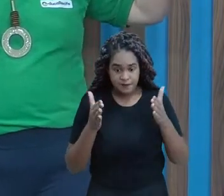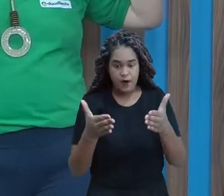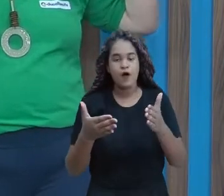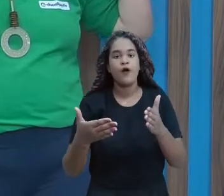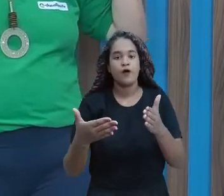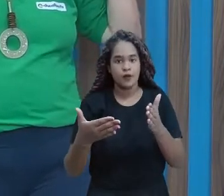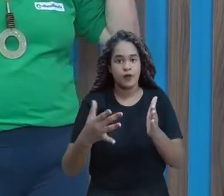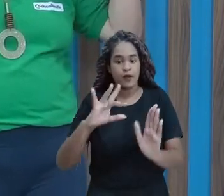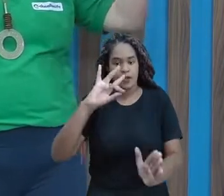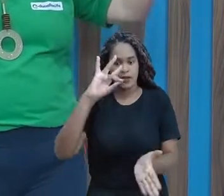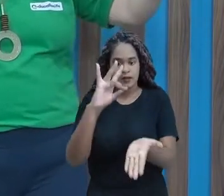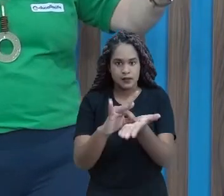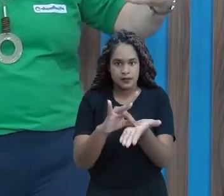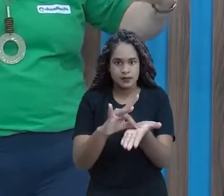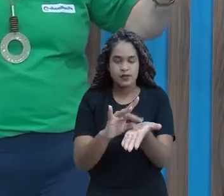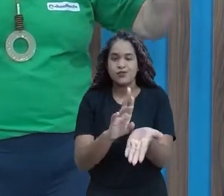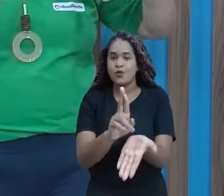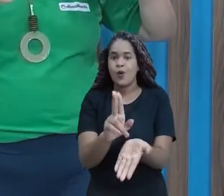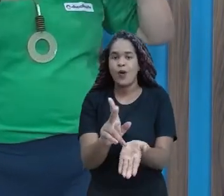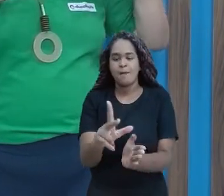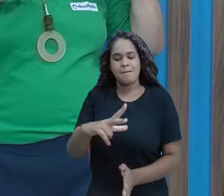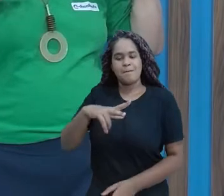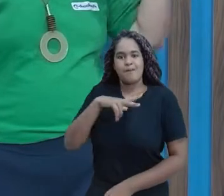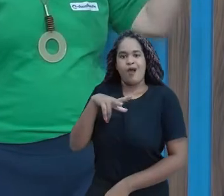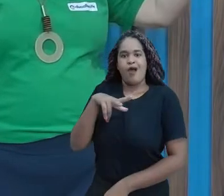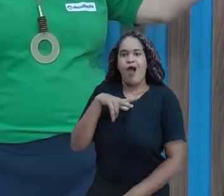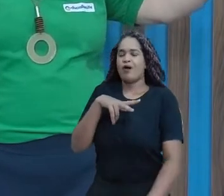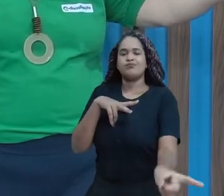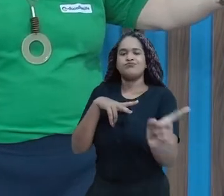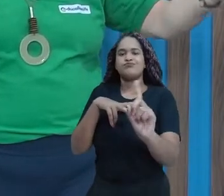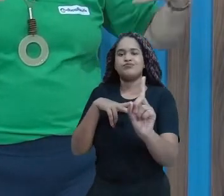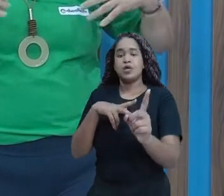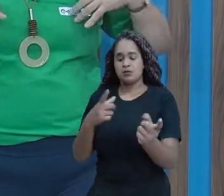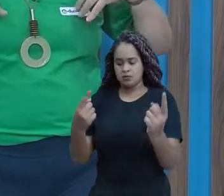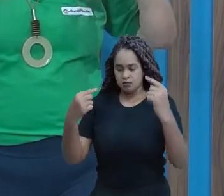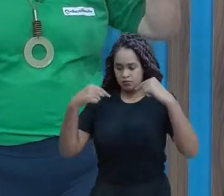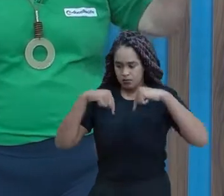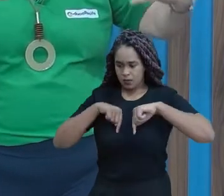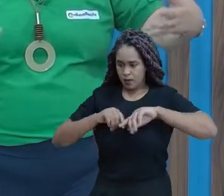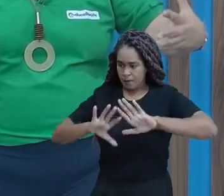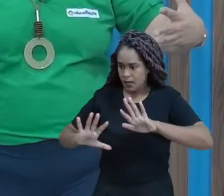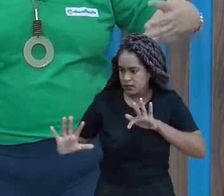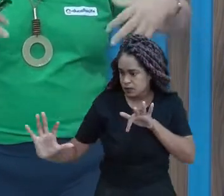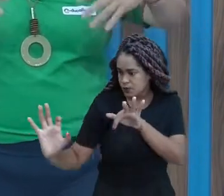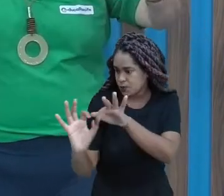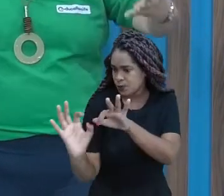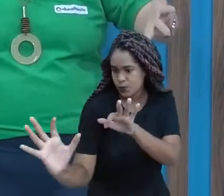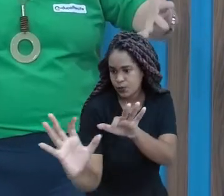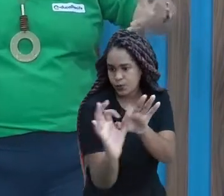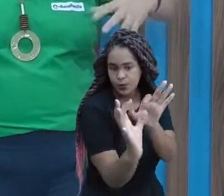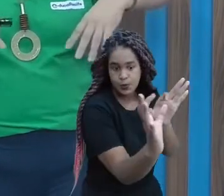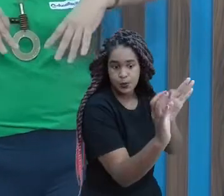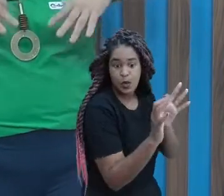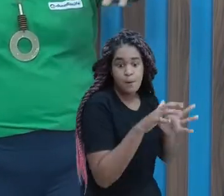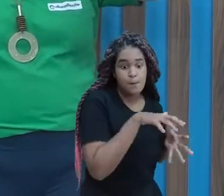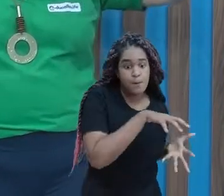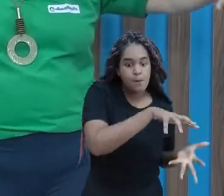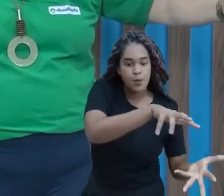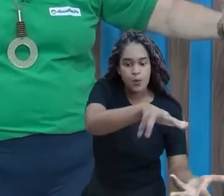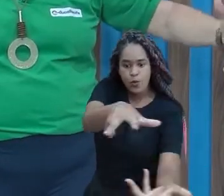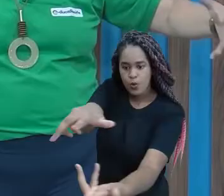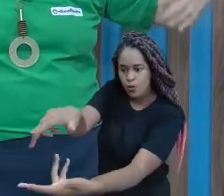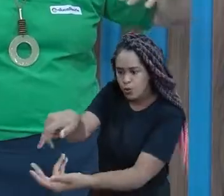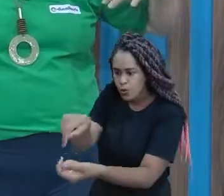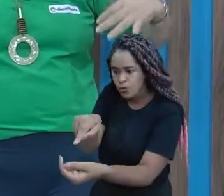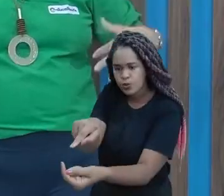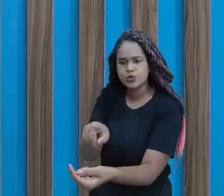emoção pessoal, ela é coletiva. Ele tem esse interesse de discutir o mundo, o que está acontecendo no